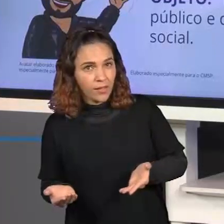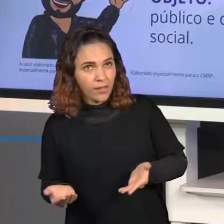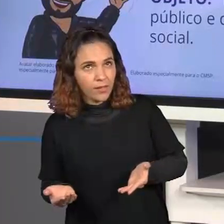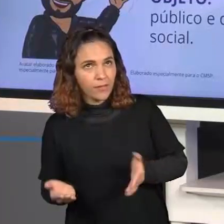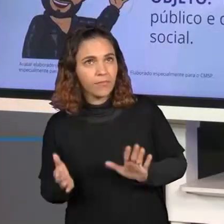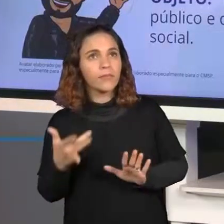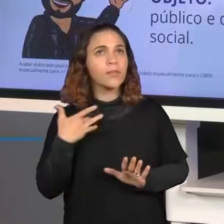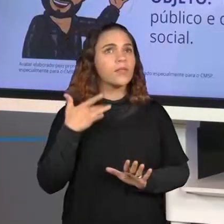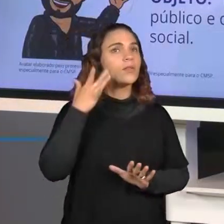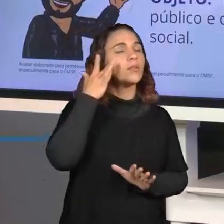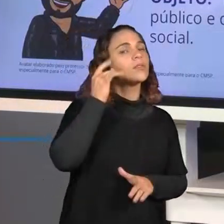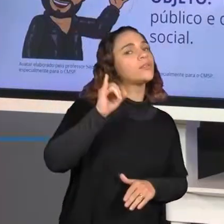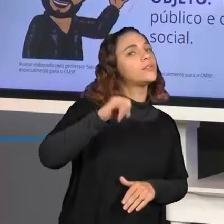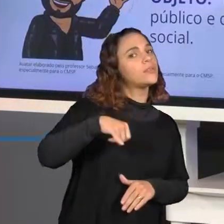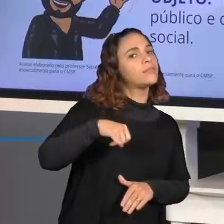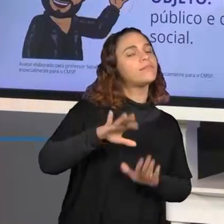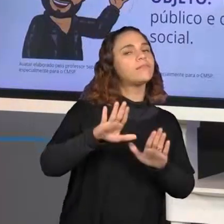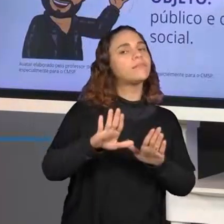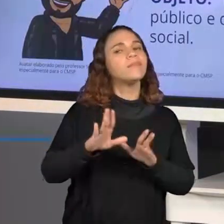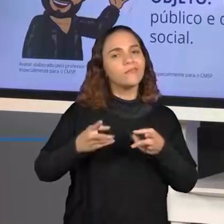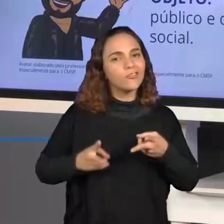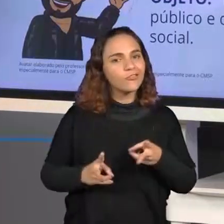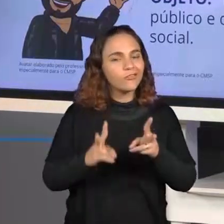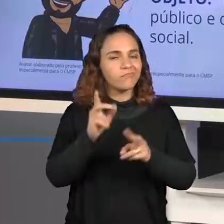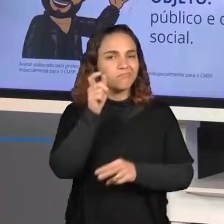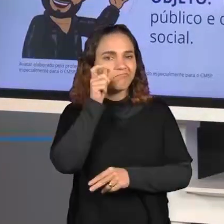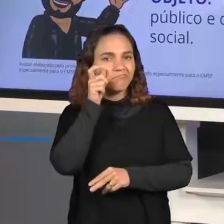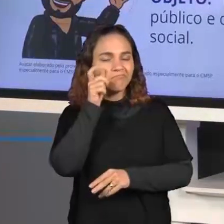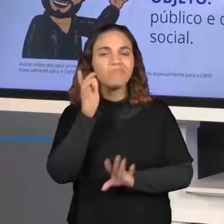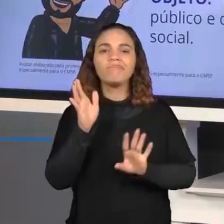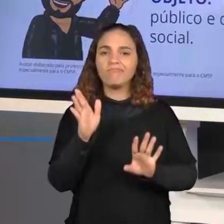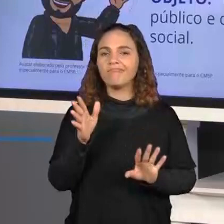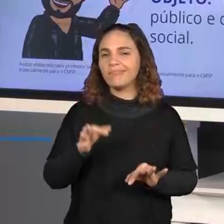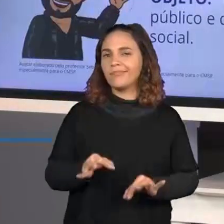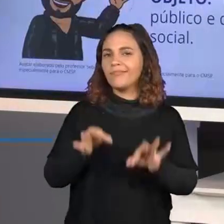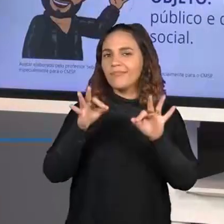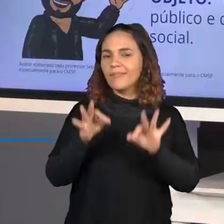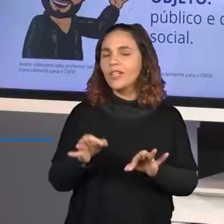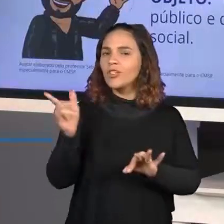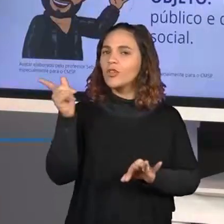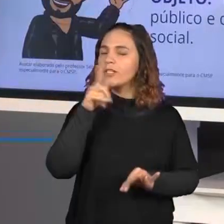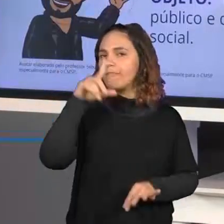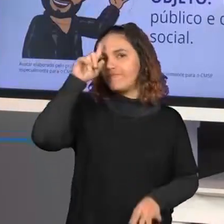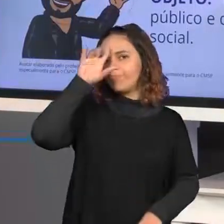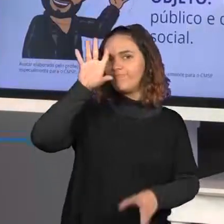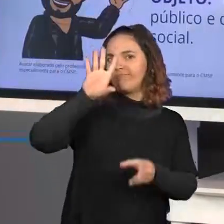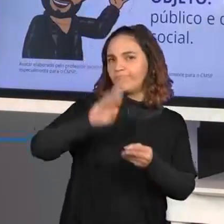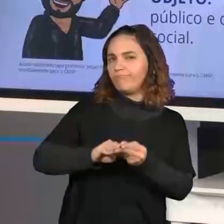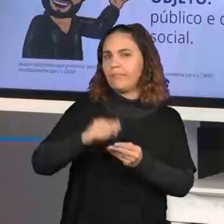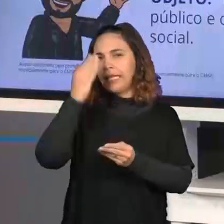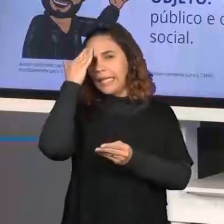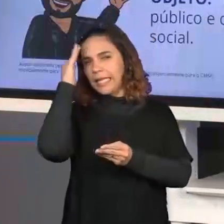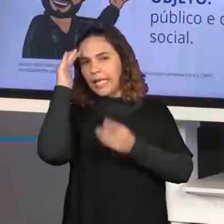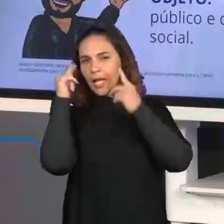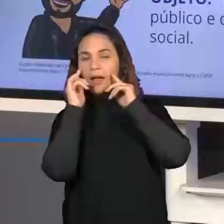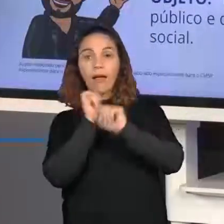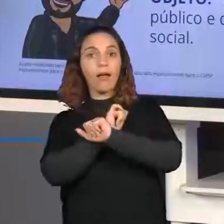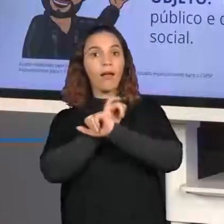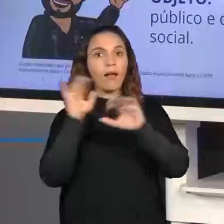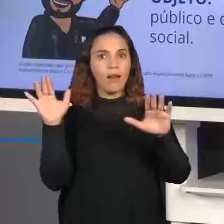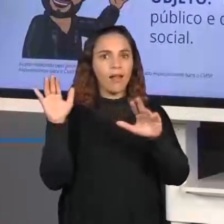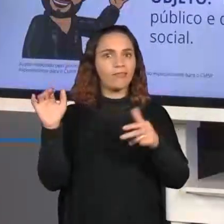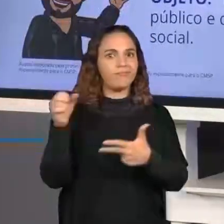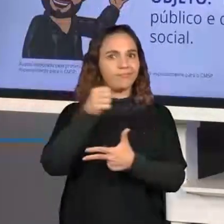Eu acho que sim, hein, pessoal? Mas vamos continuar vendo essa aula aí, que eu tenho certeza aí que a gente vai, até o final da aula, entender tudo sobre os